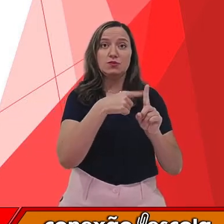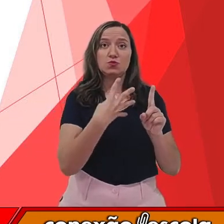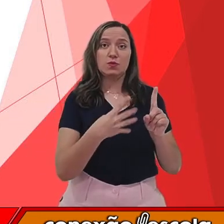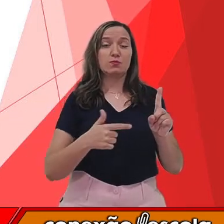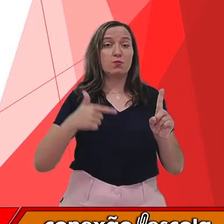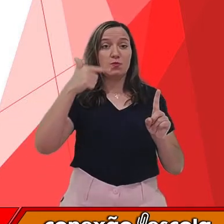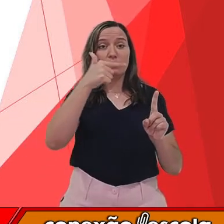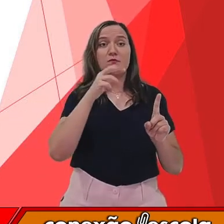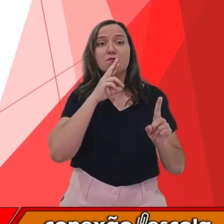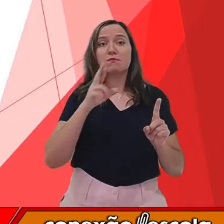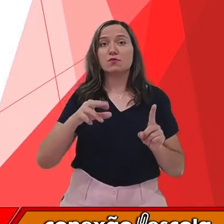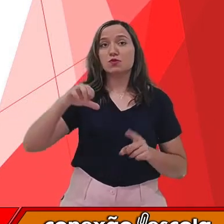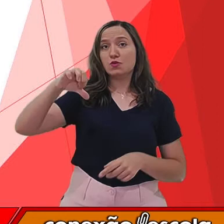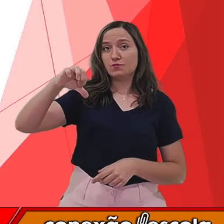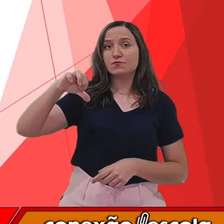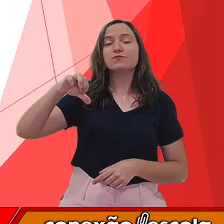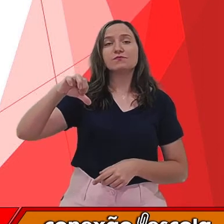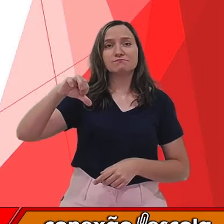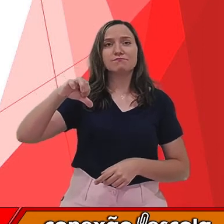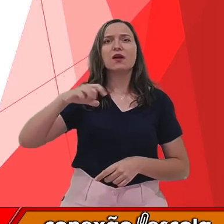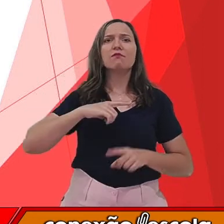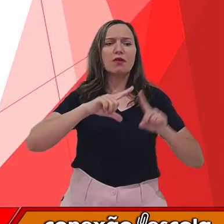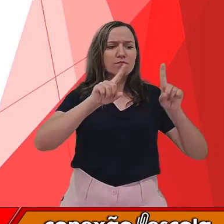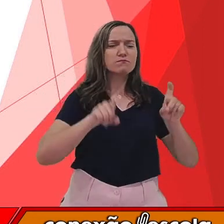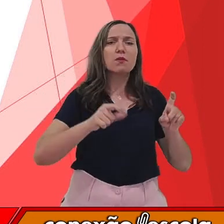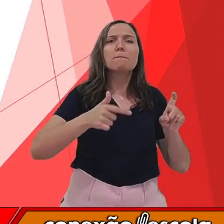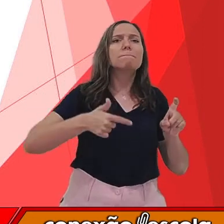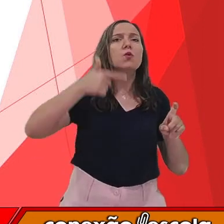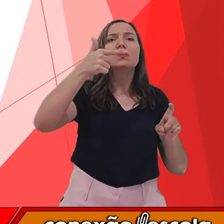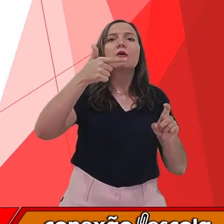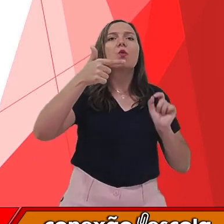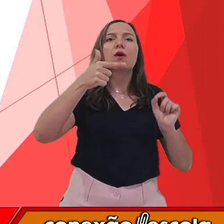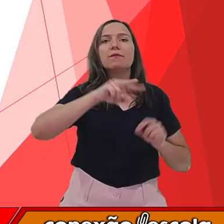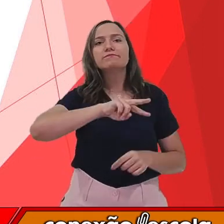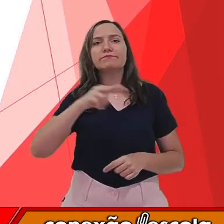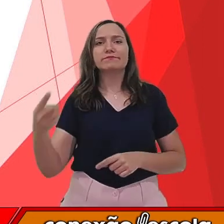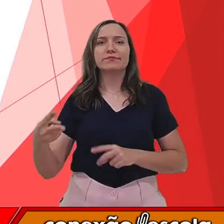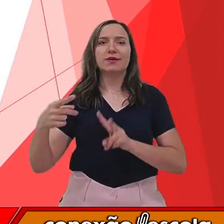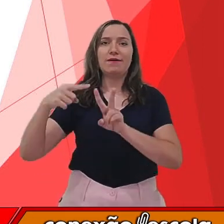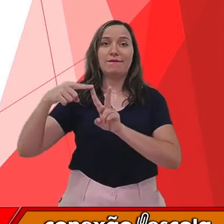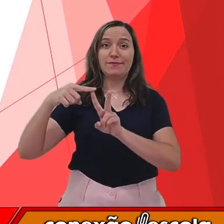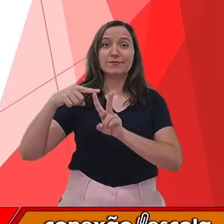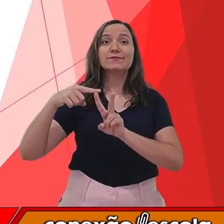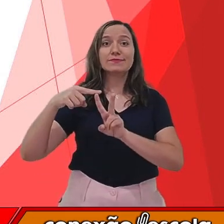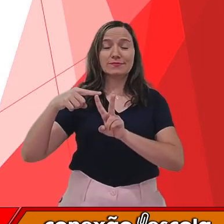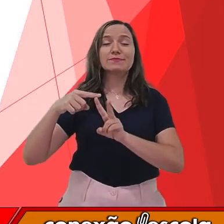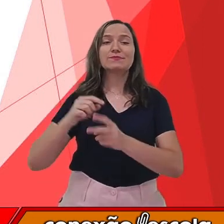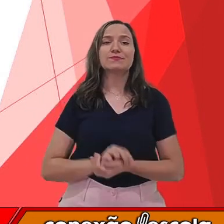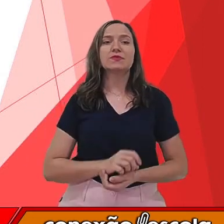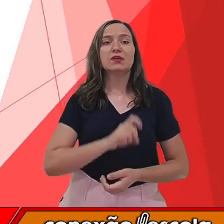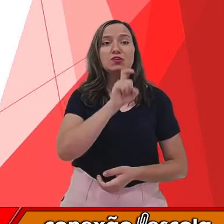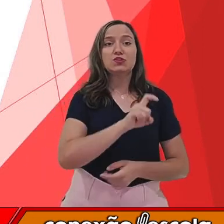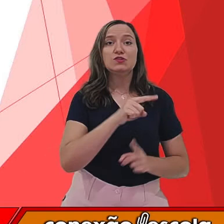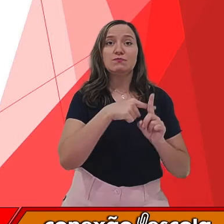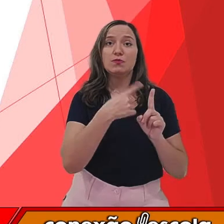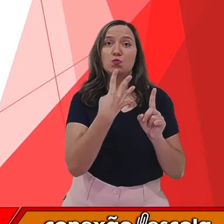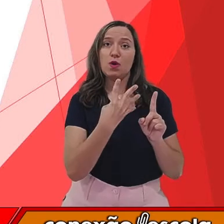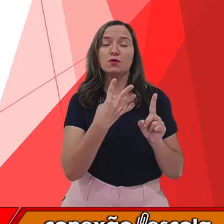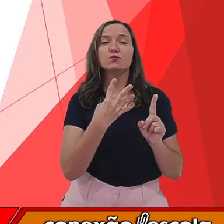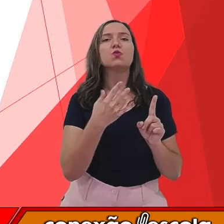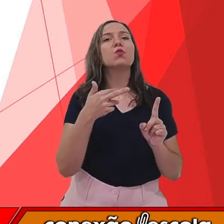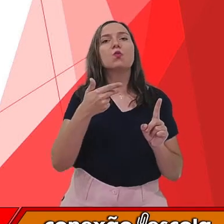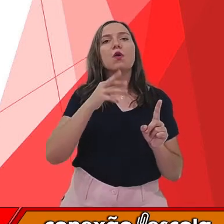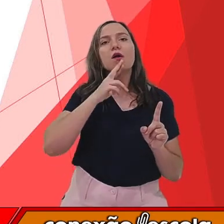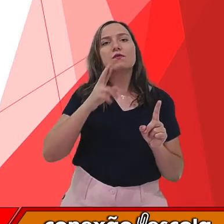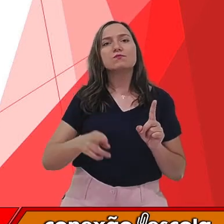= 9 uma coisa que tem potência eu passo ela para o outro lado na forma de raízes vai ficar x + 4 =